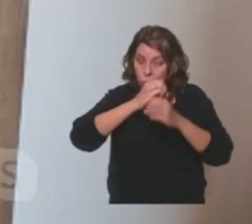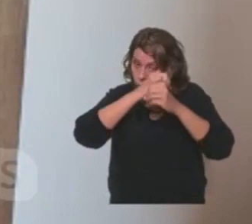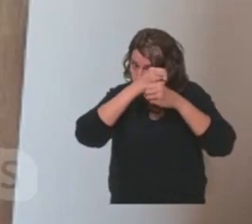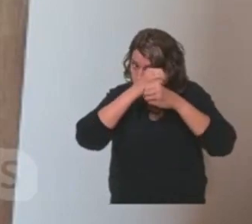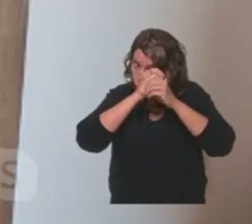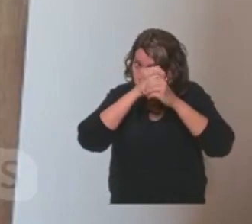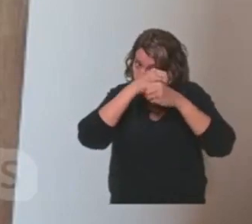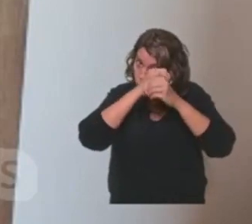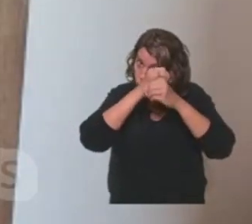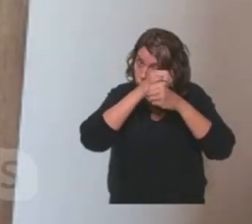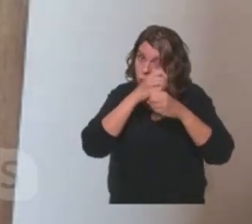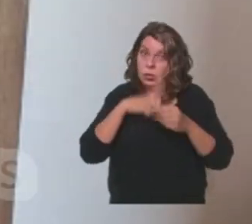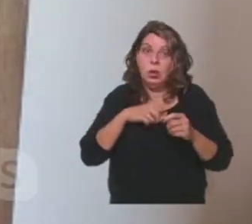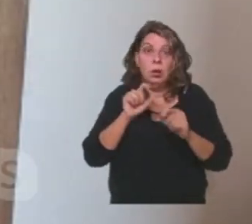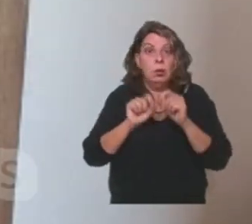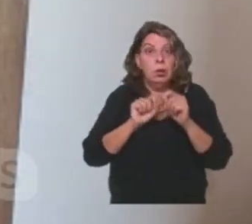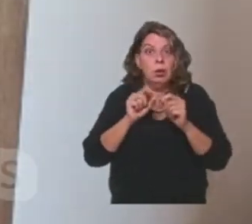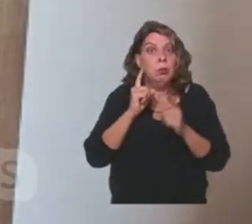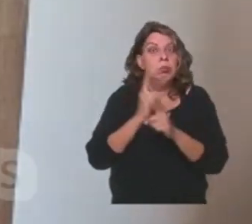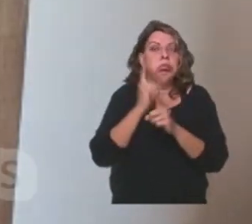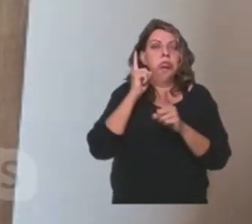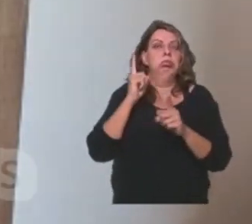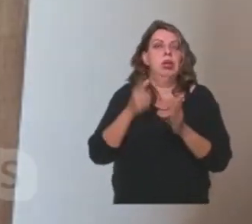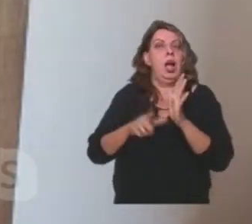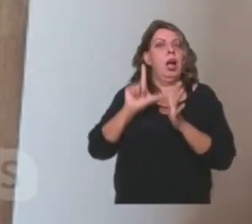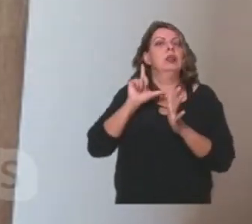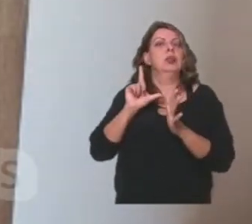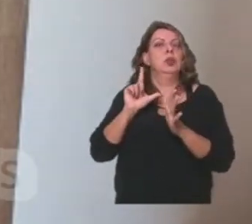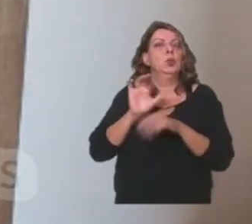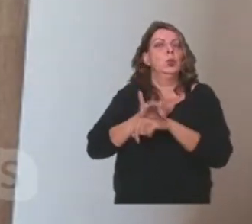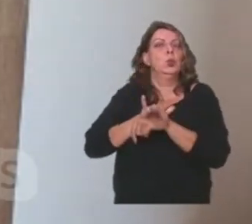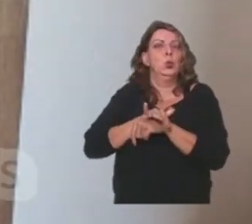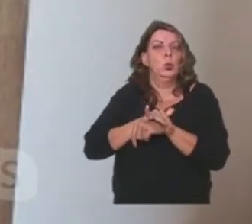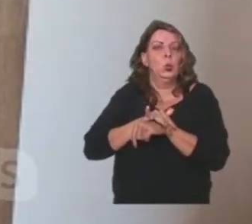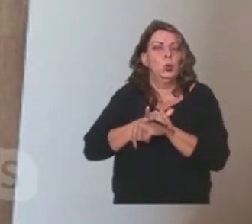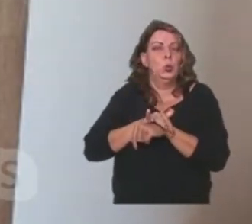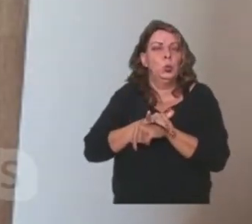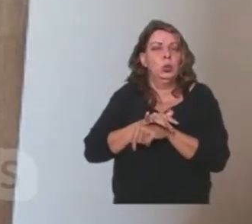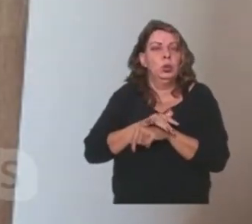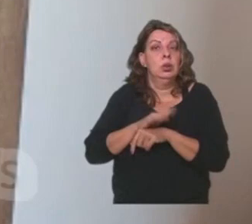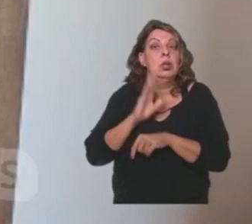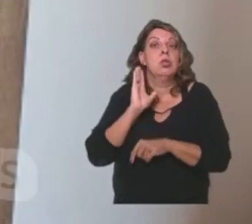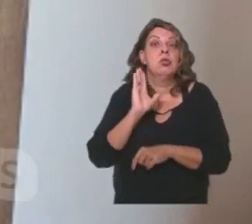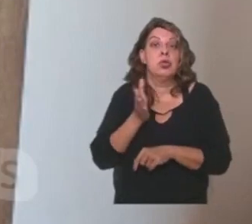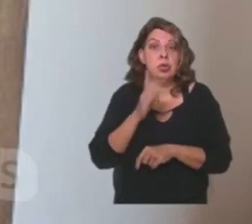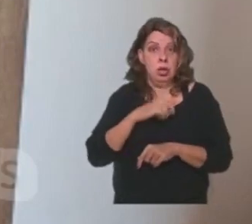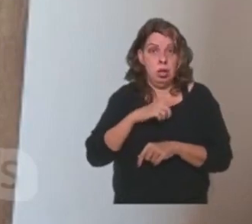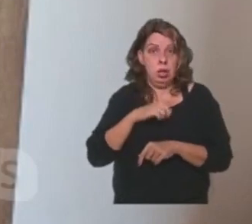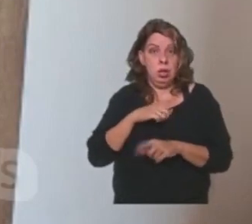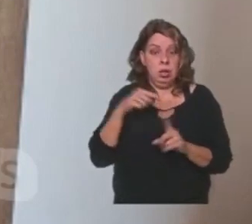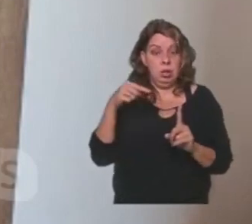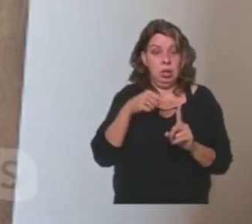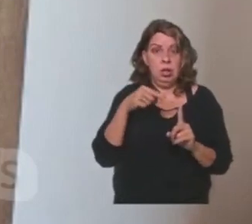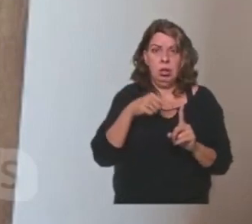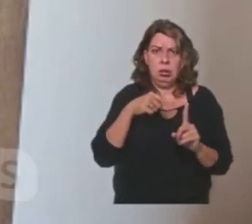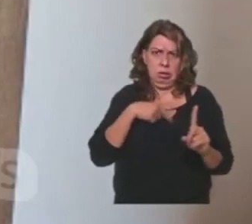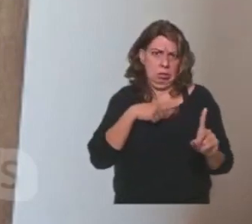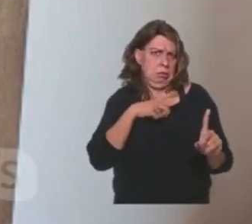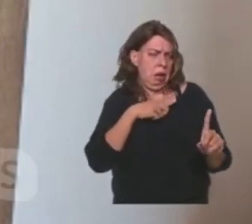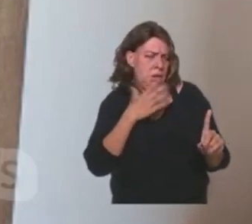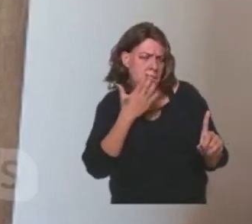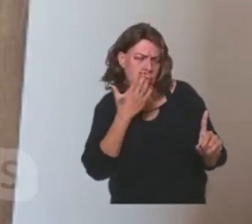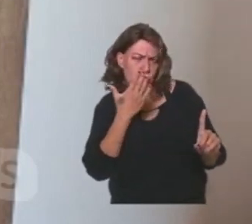tendo a oportunidade de fazer um diagnóstico precoce. Aí a gente já encaminhar aquela criança que veio com